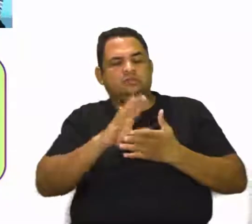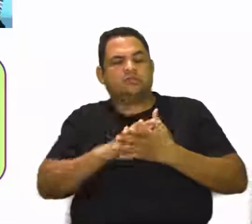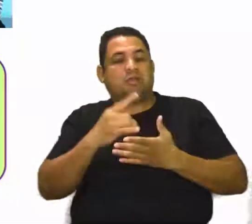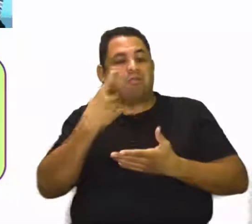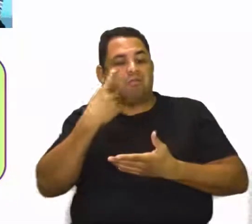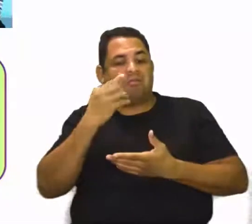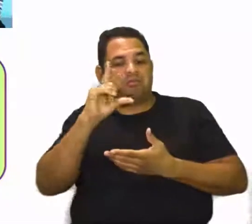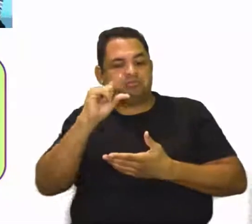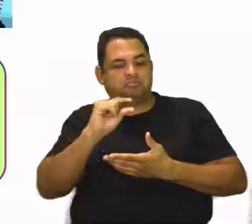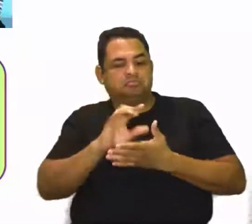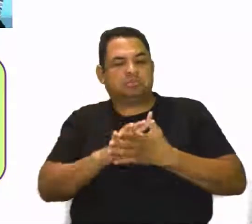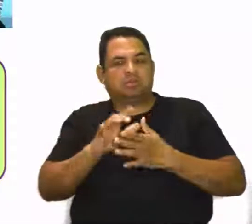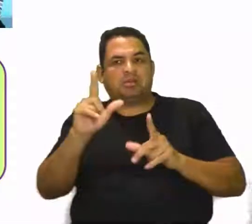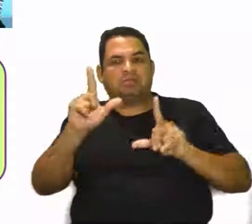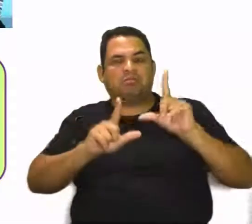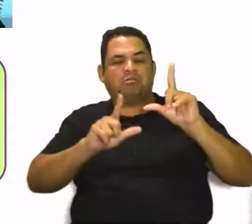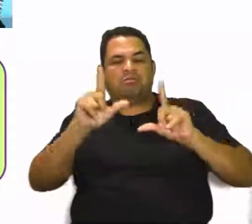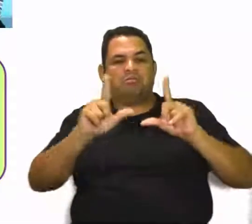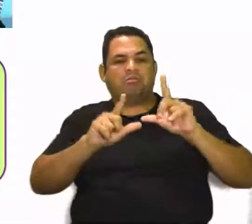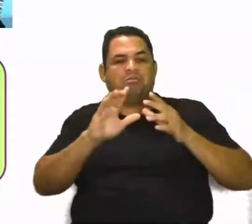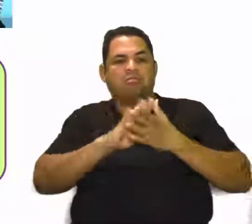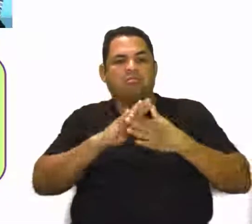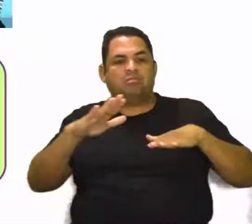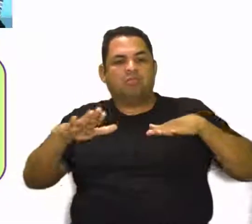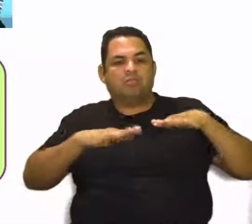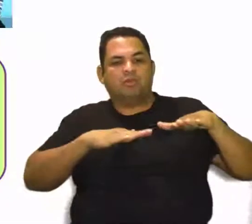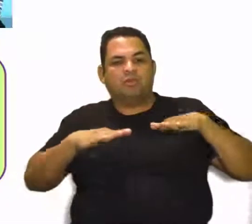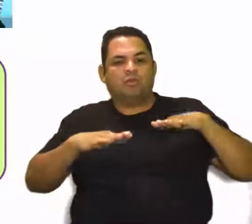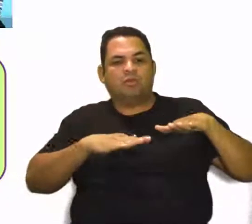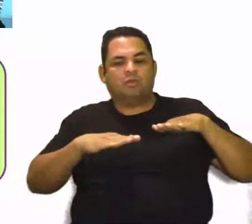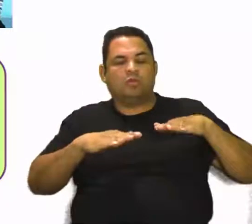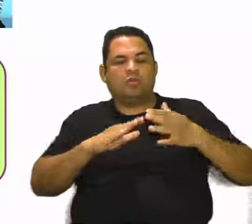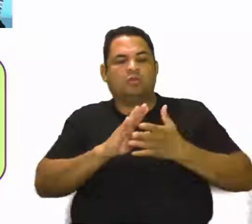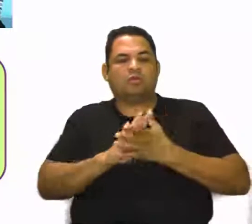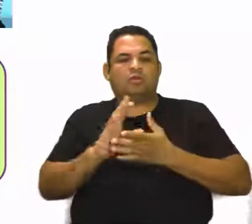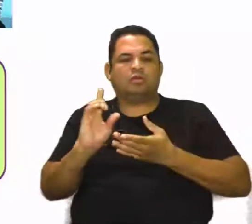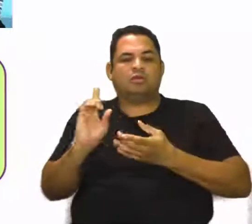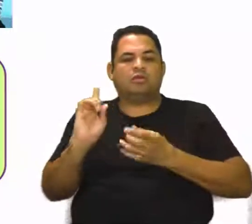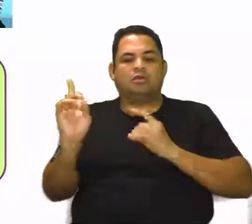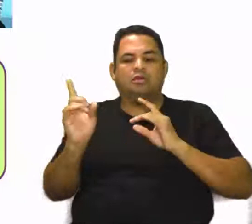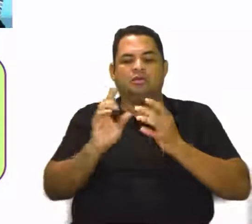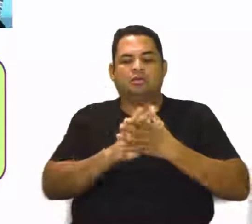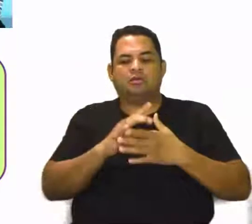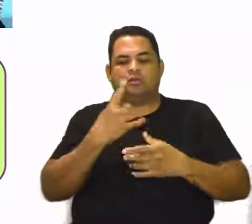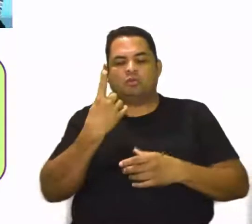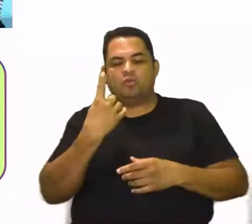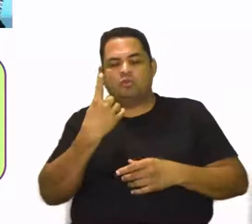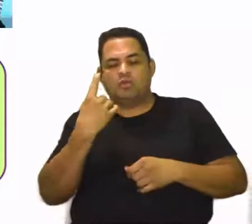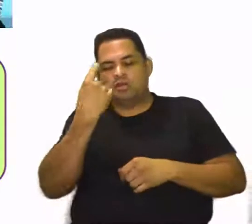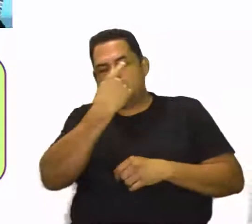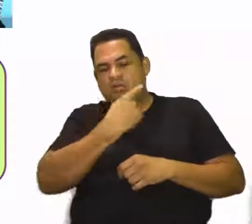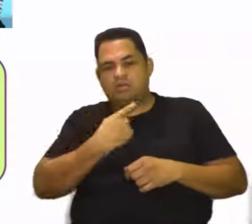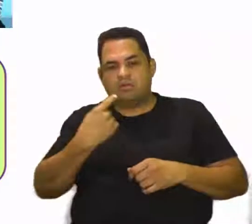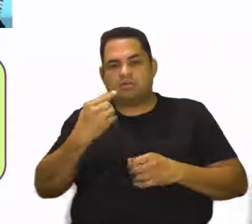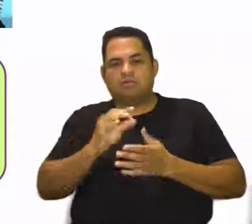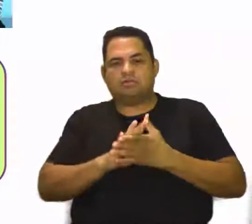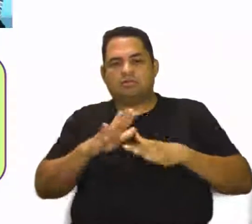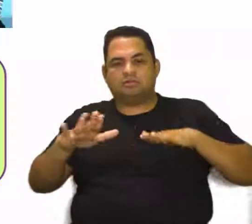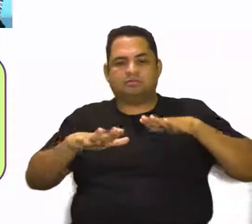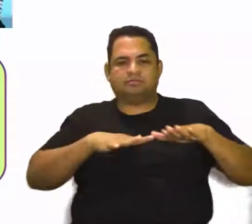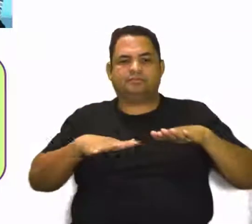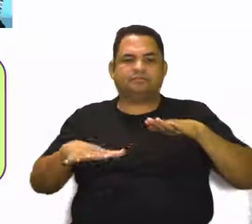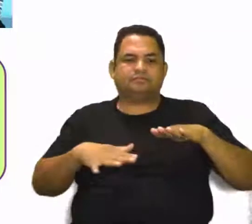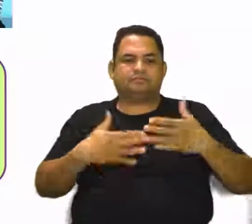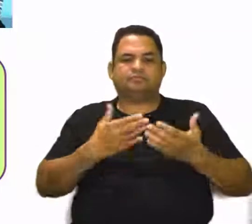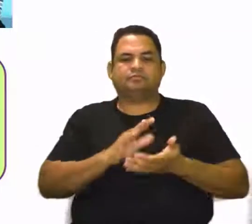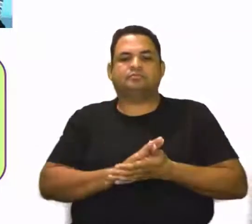assistindo TV. Vou movimentar a cada hora, ali a cada 1 hora, eu estou me